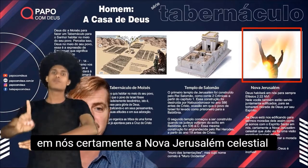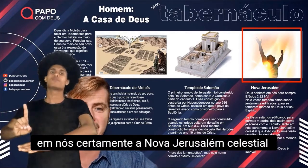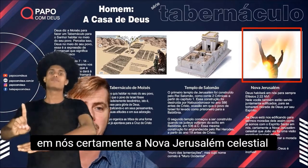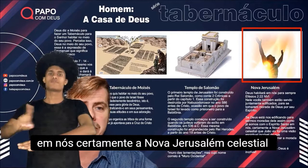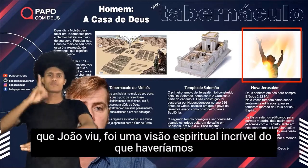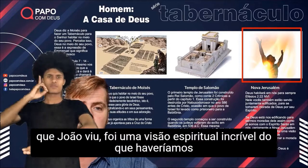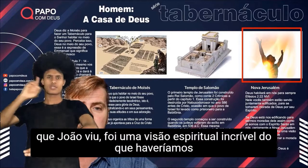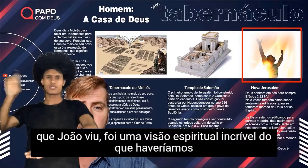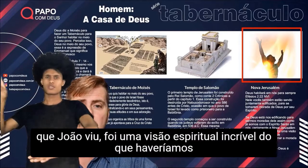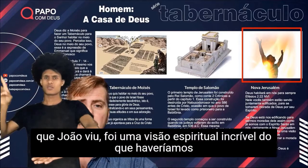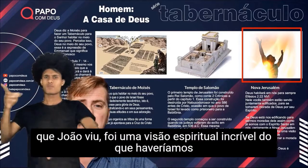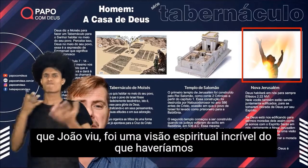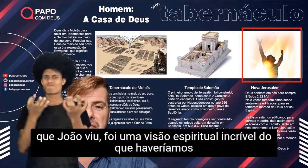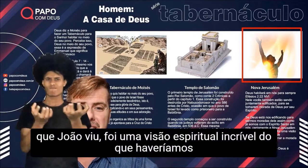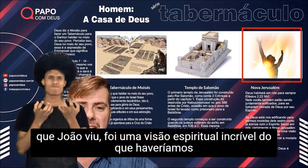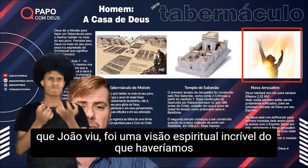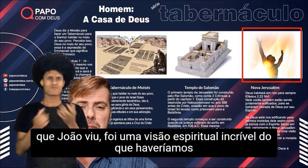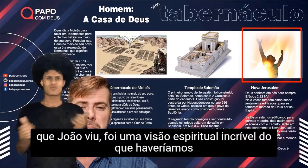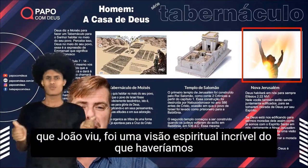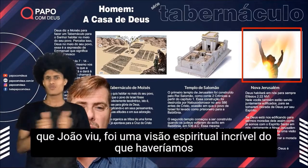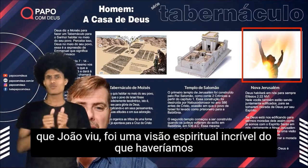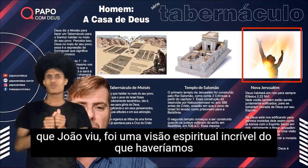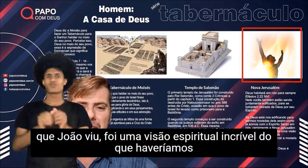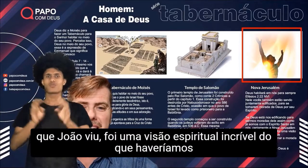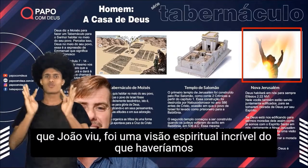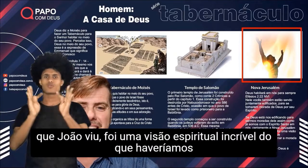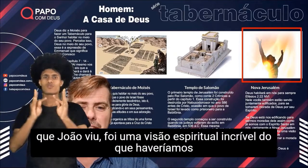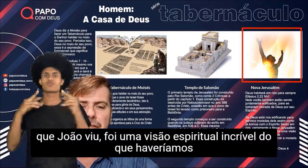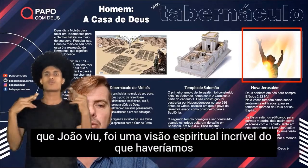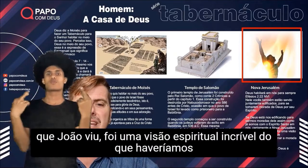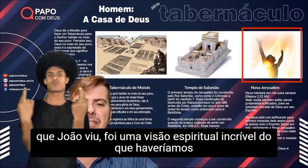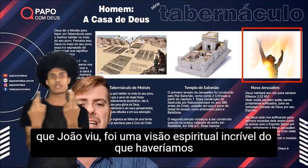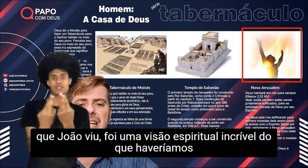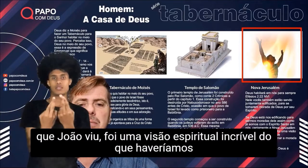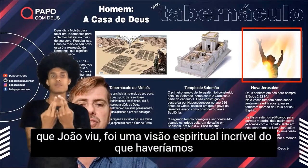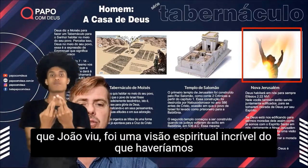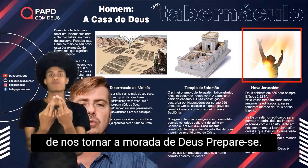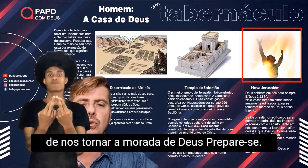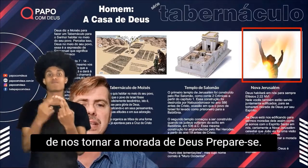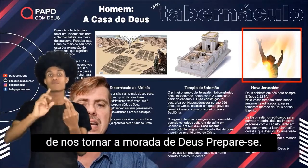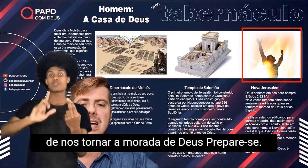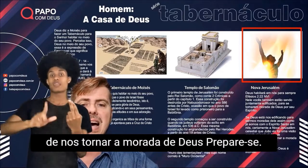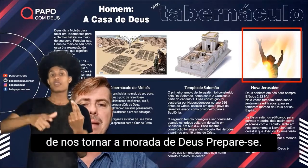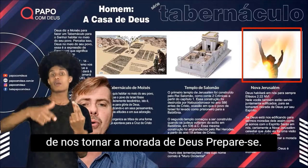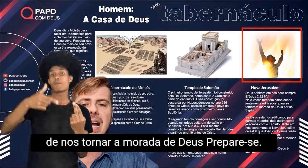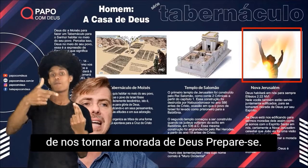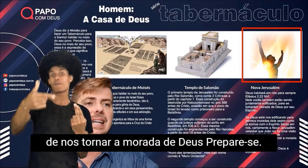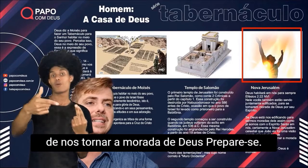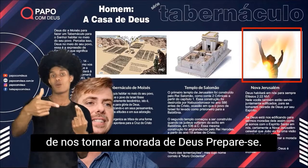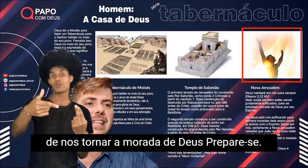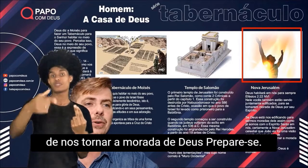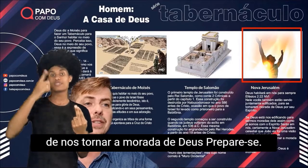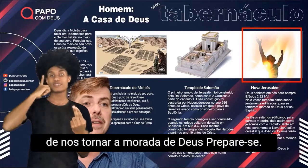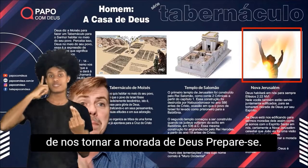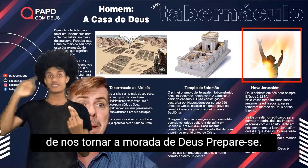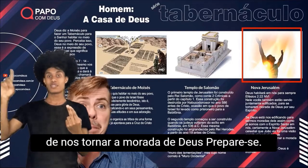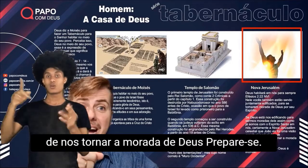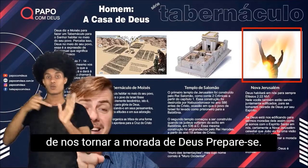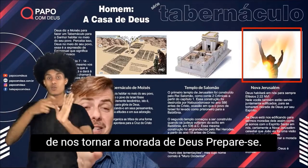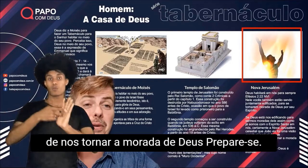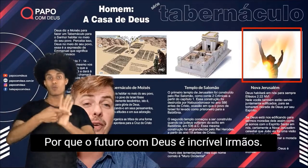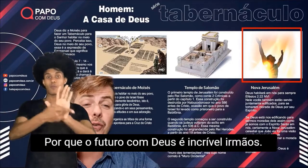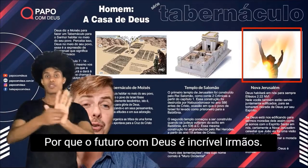Jerusalém celestial que João viu foi uma visão espiritual incrível do que haveríamos de nos tornar a morada de